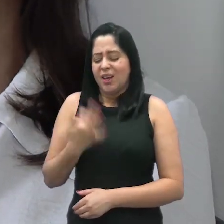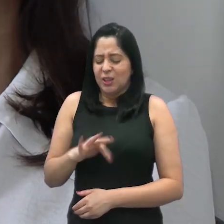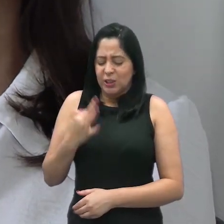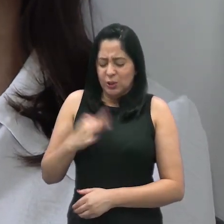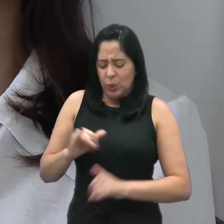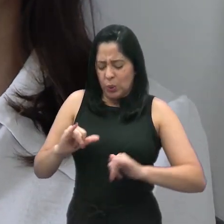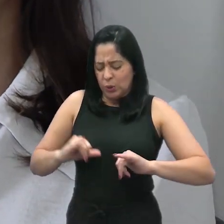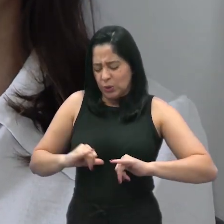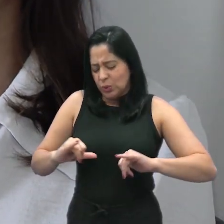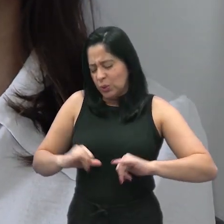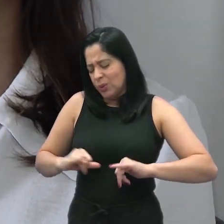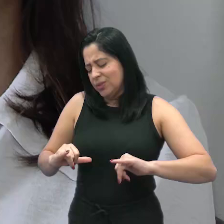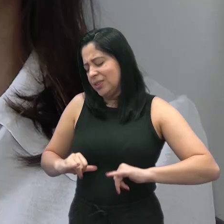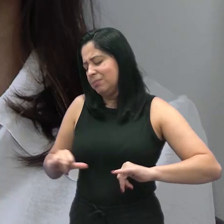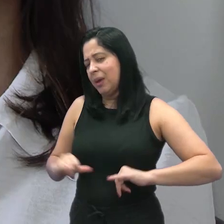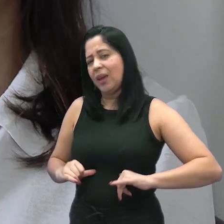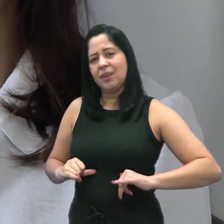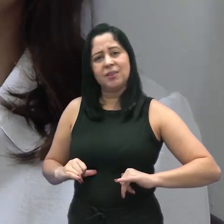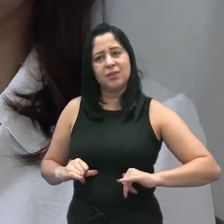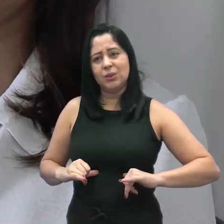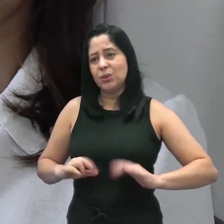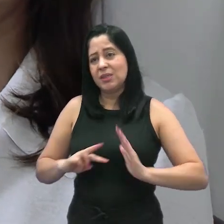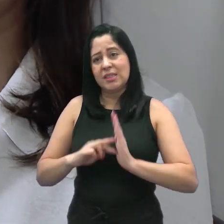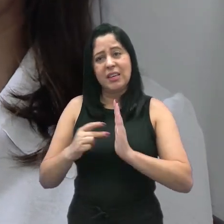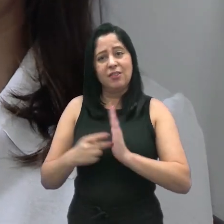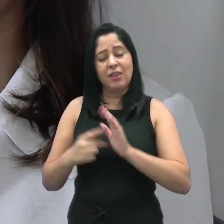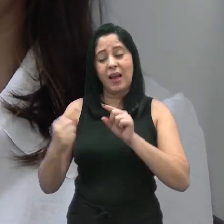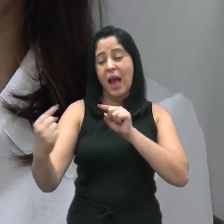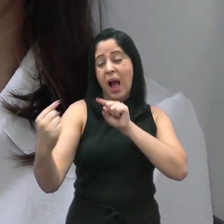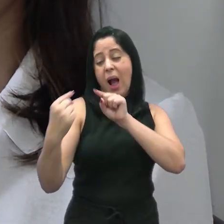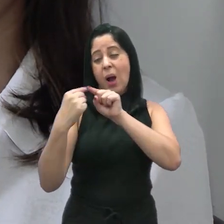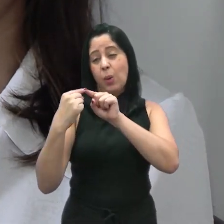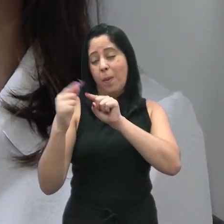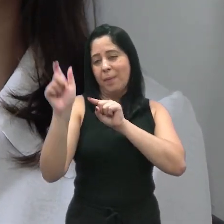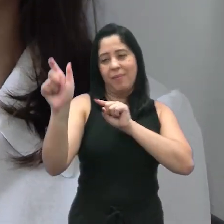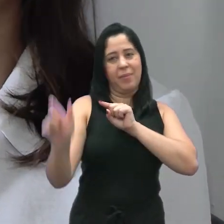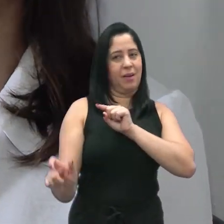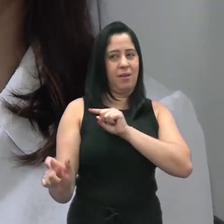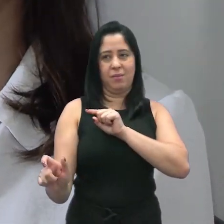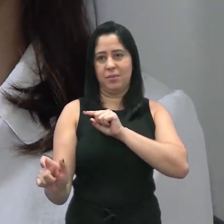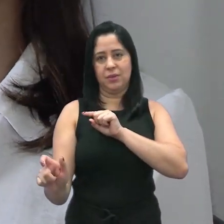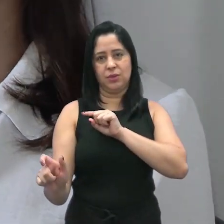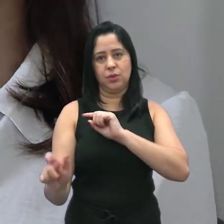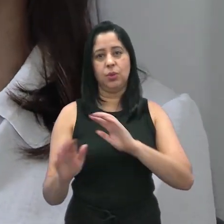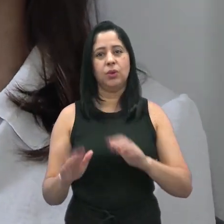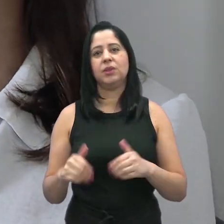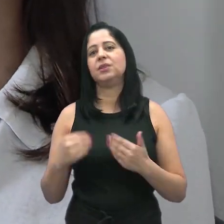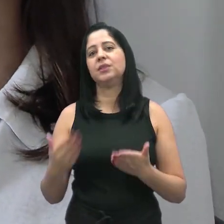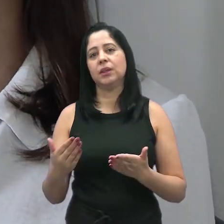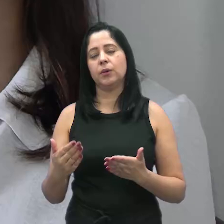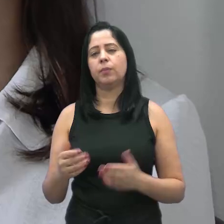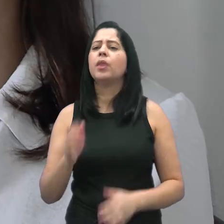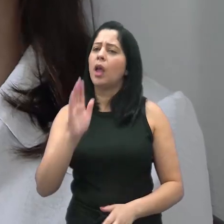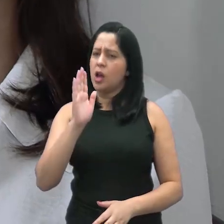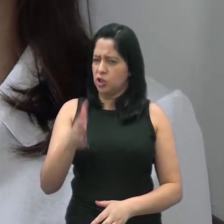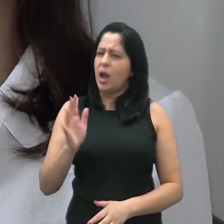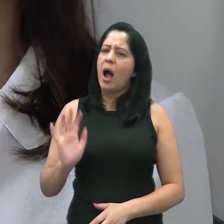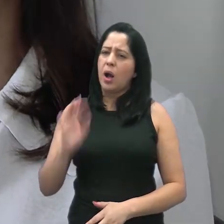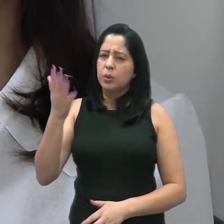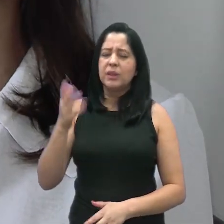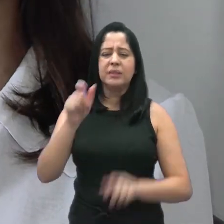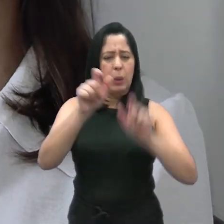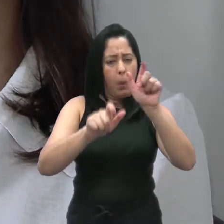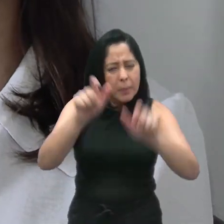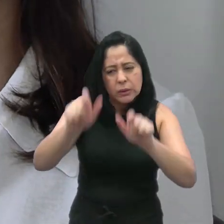dor, o tamanho da dor é o tamanho da representação da pessoa na sua vida, né? Então, assim, eu já tive